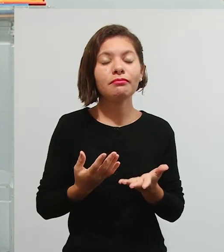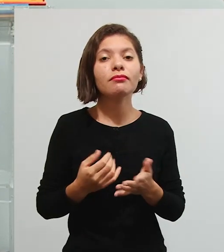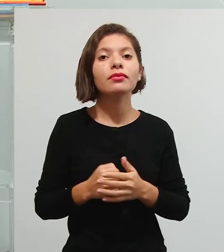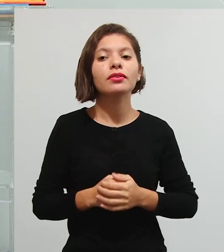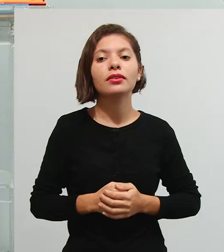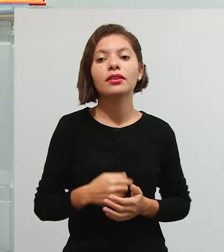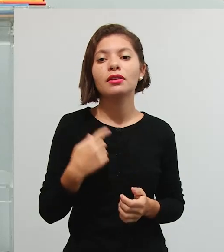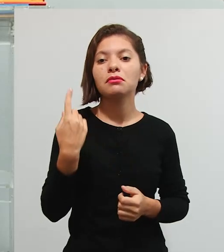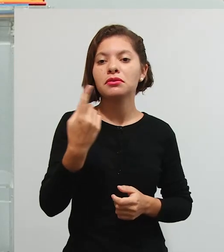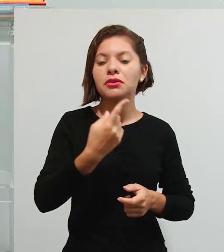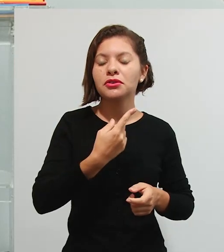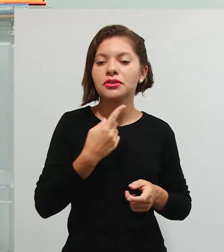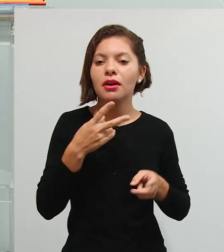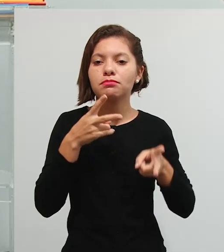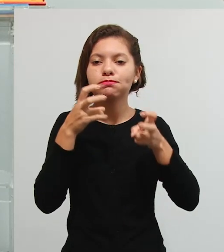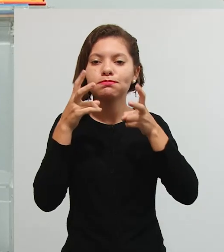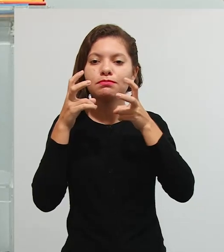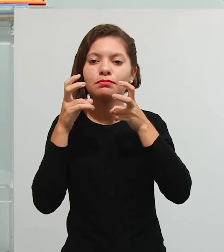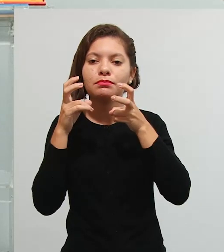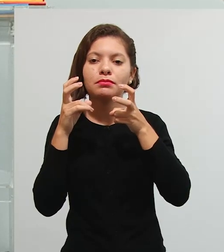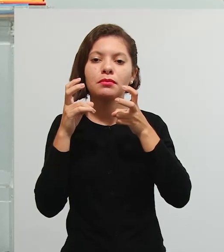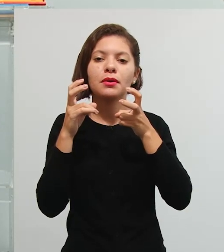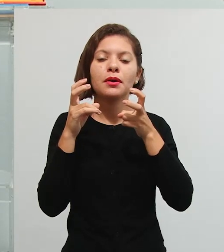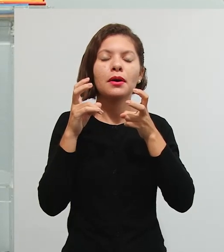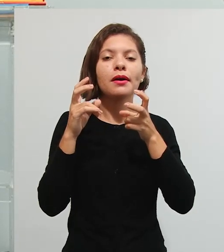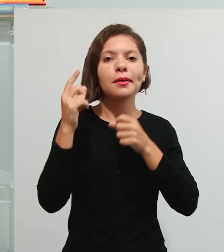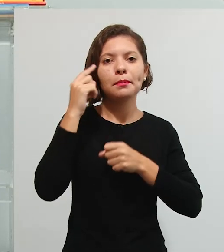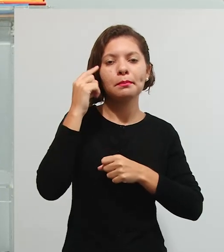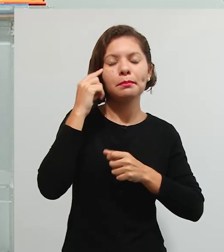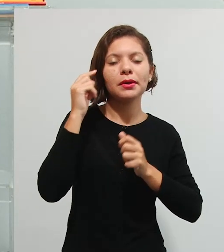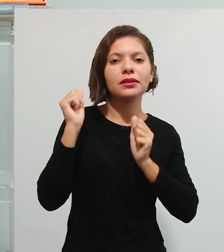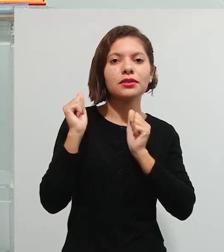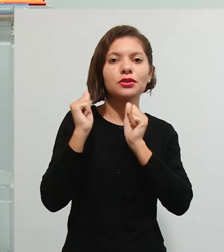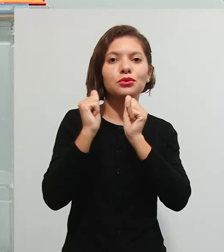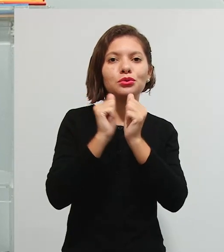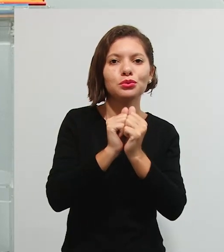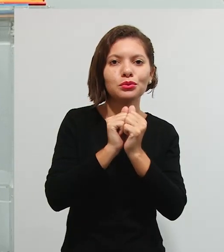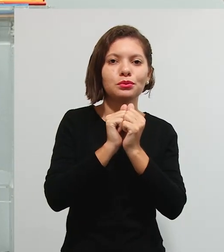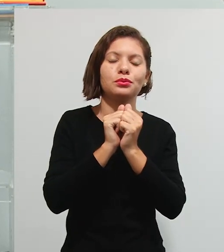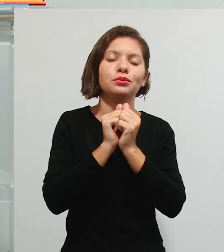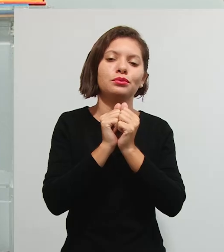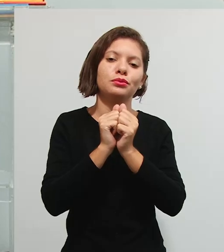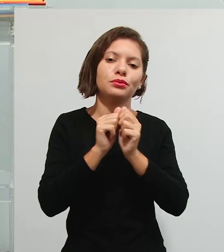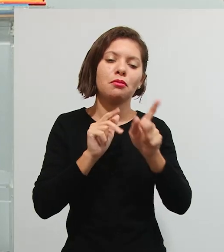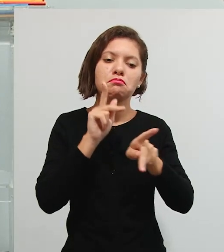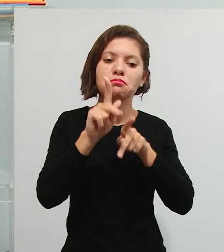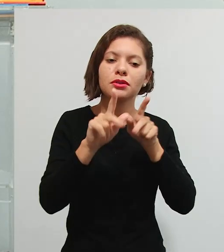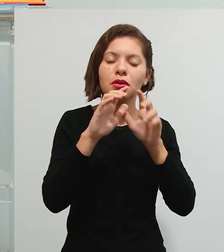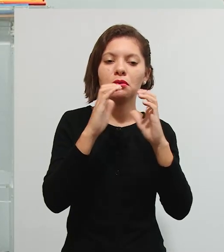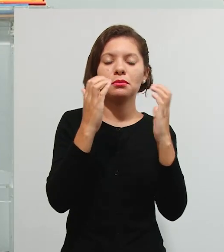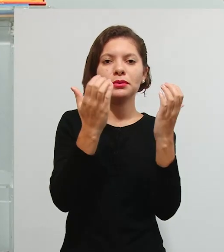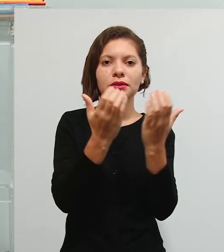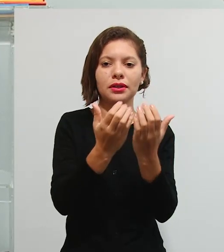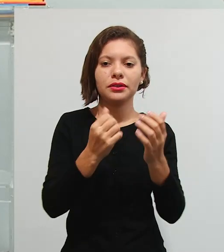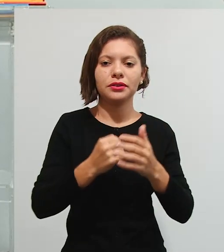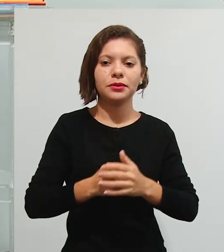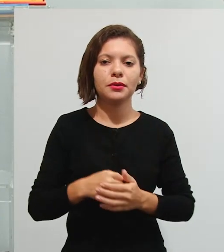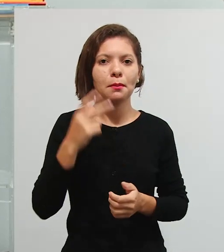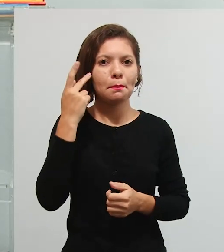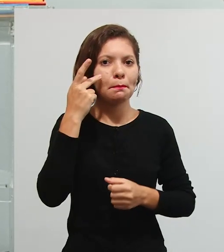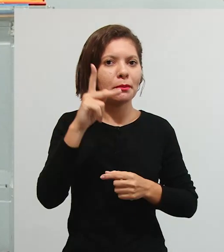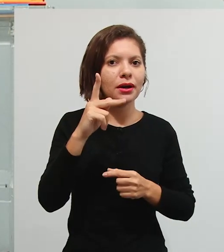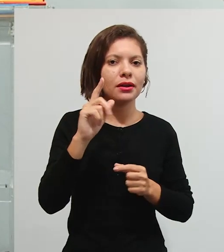enfrenta no governo. Não é? Então, geralmente, nós temos o quê? Que tipo de governo? E aí, independente de partido político,